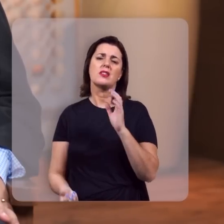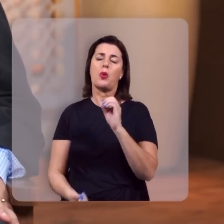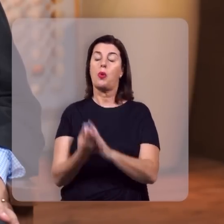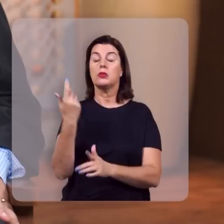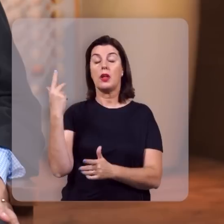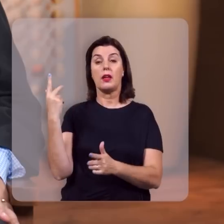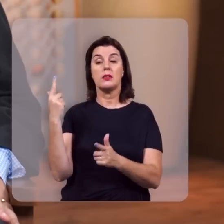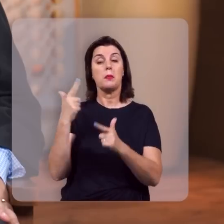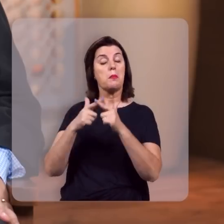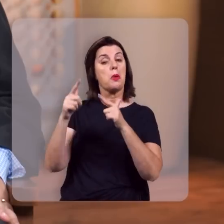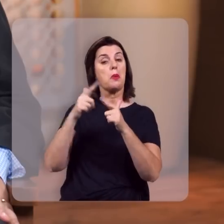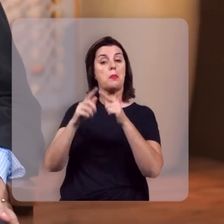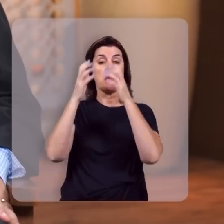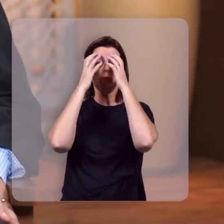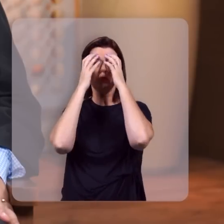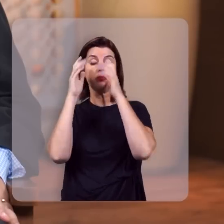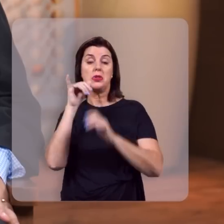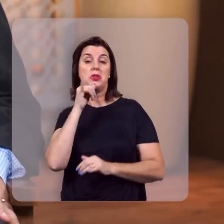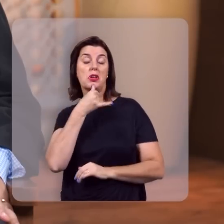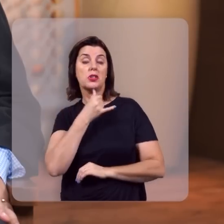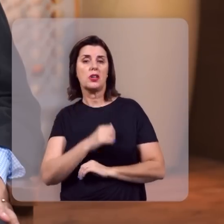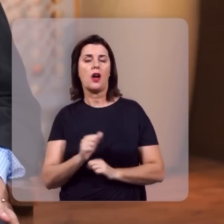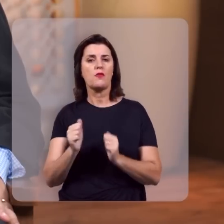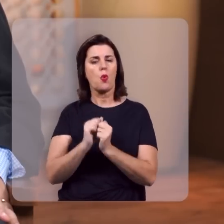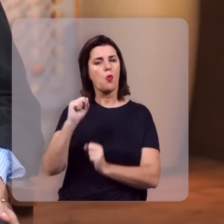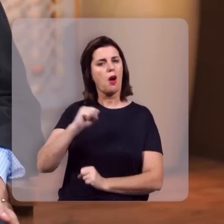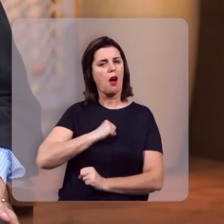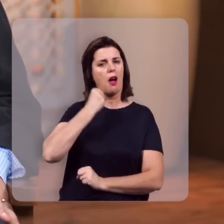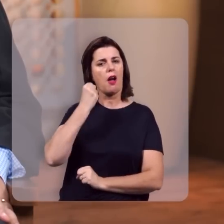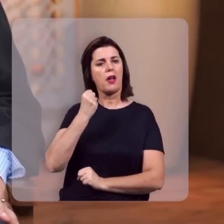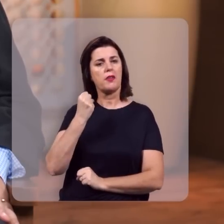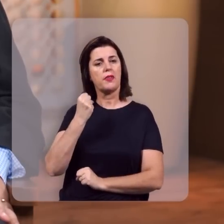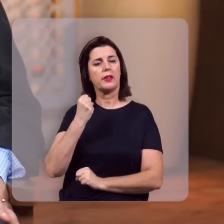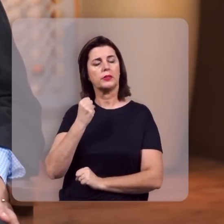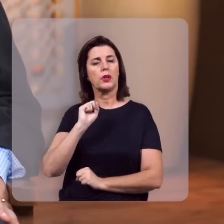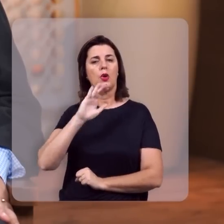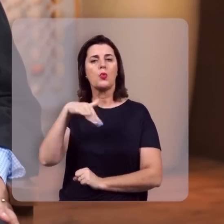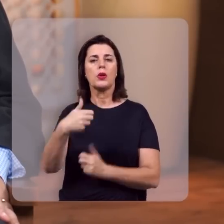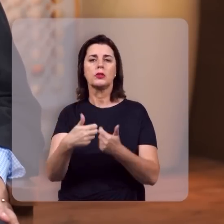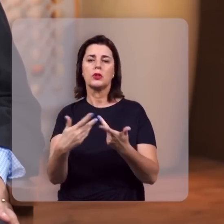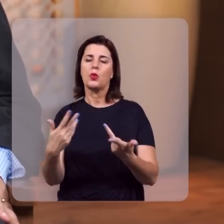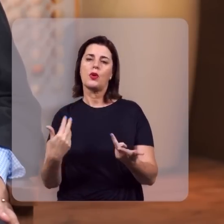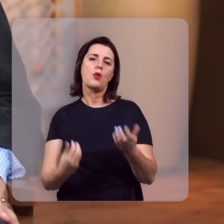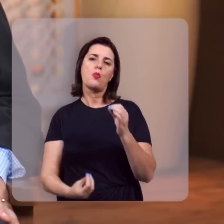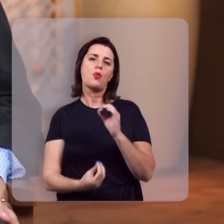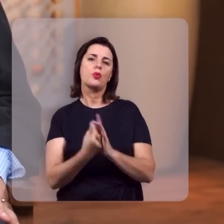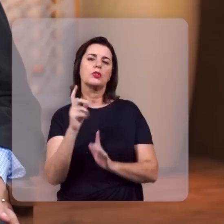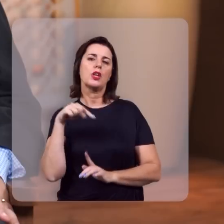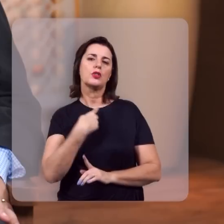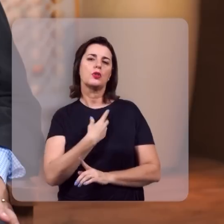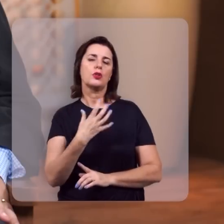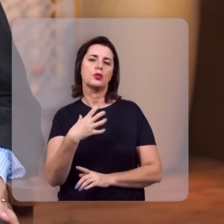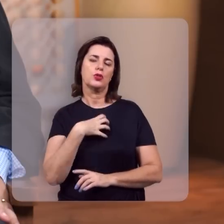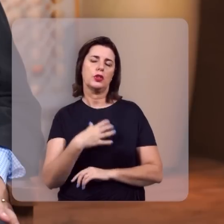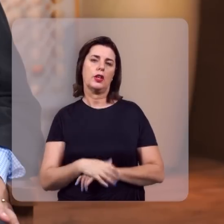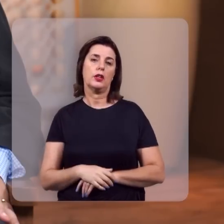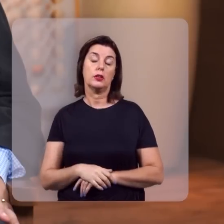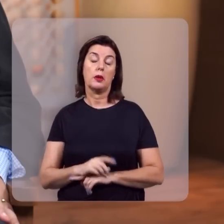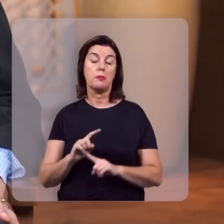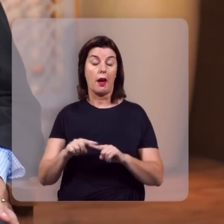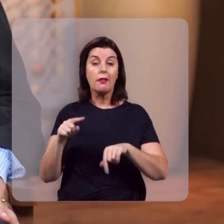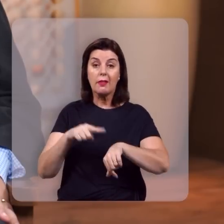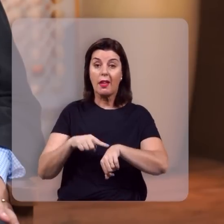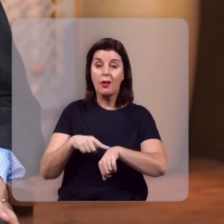bem assim. Nós nos estressamos, nós ficamos chateados, com raiva, quando as coisas não acontecem do jeito que nós